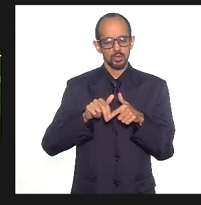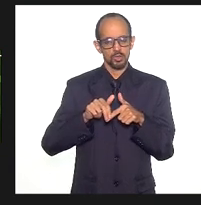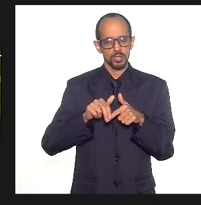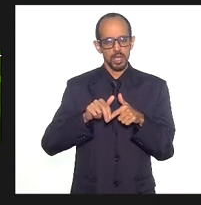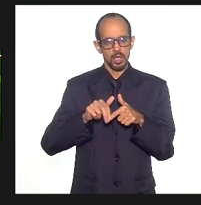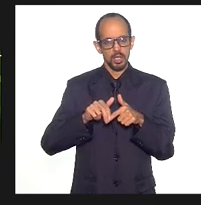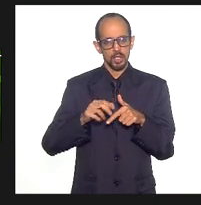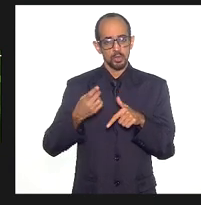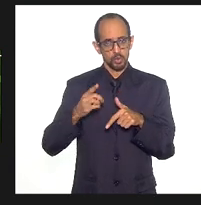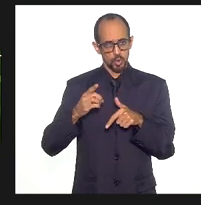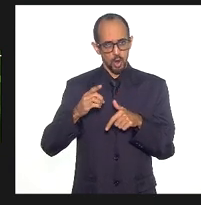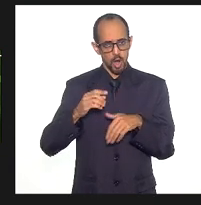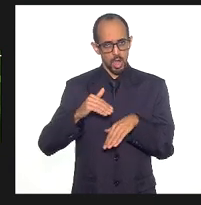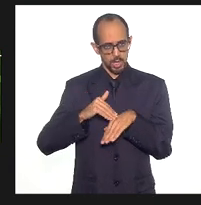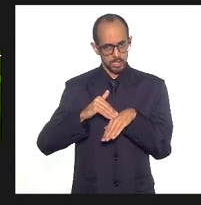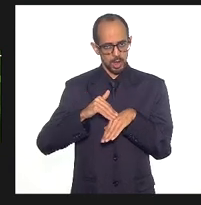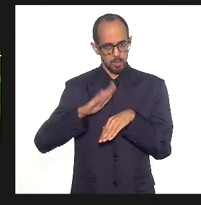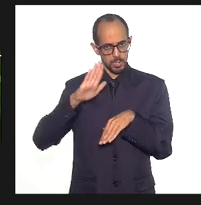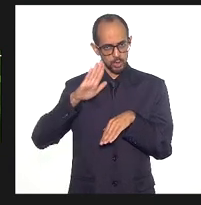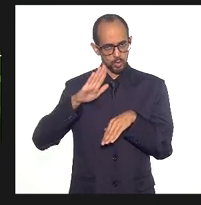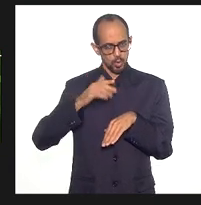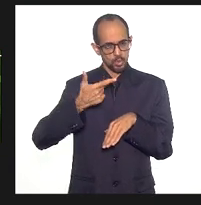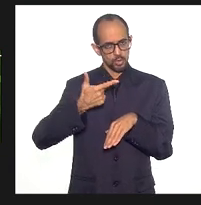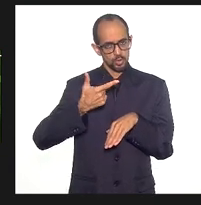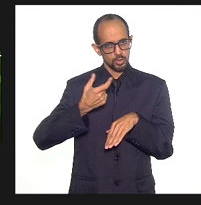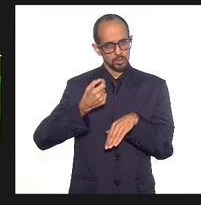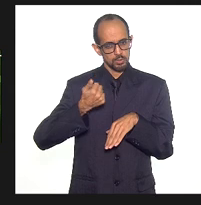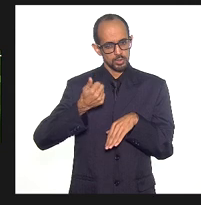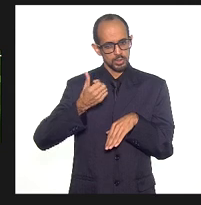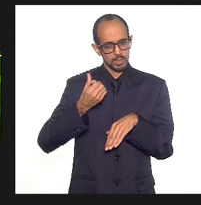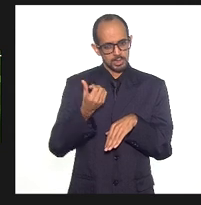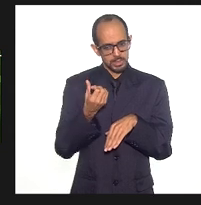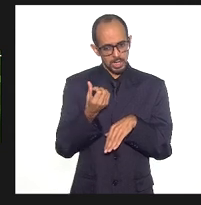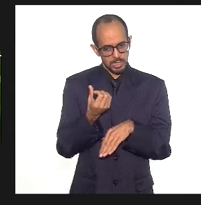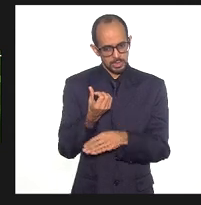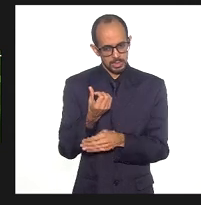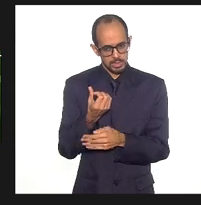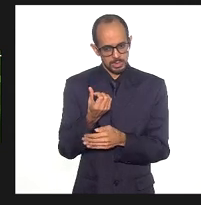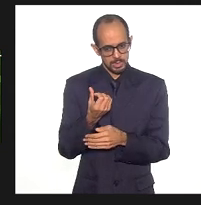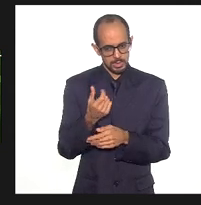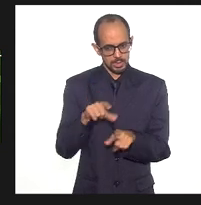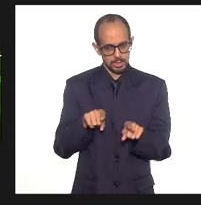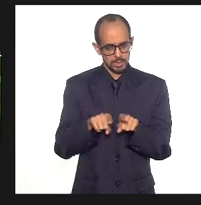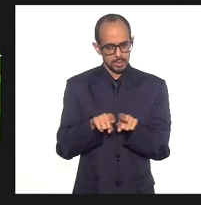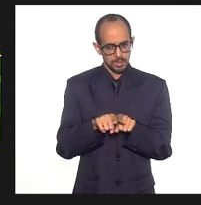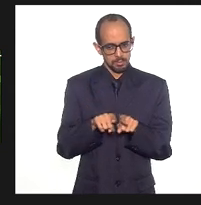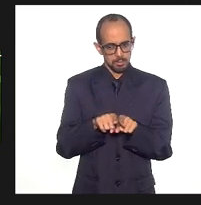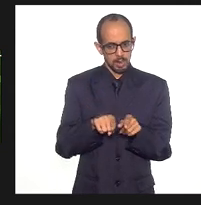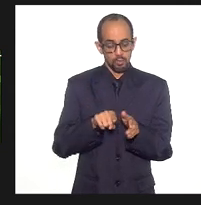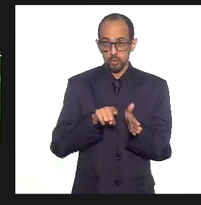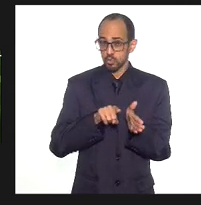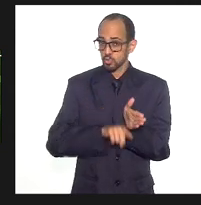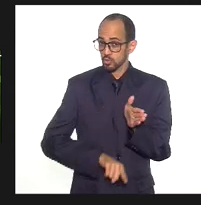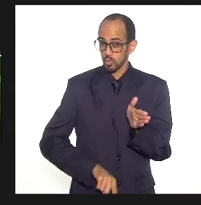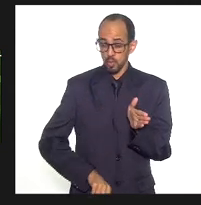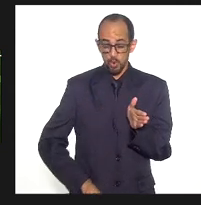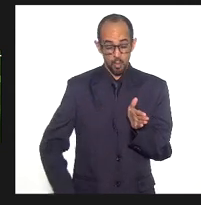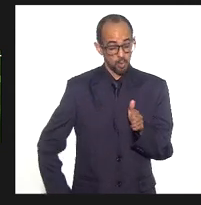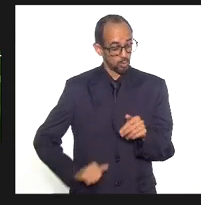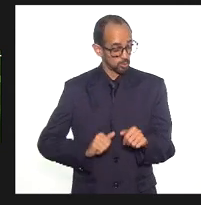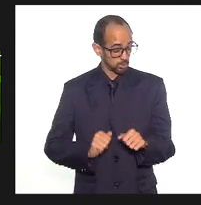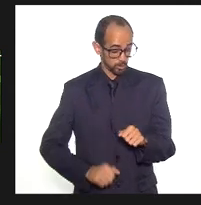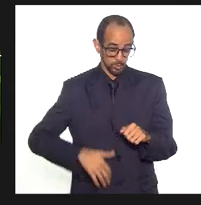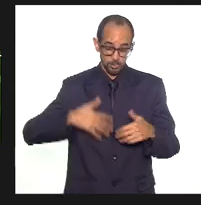dólar. Lá em 2016, houve um desconto abrupto de todos os